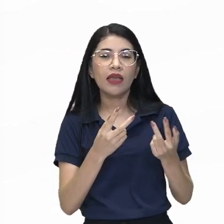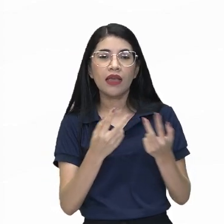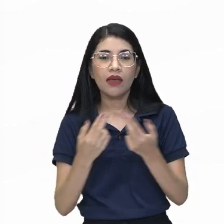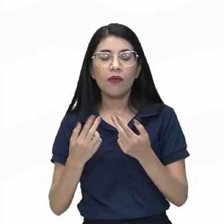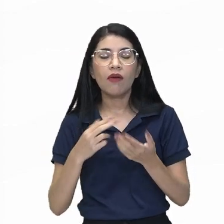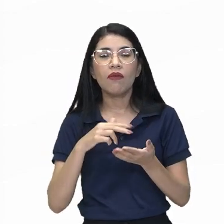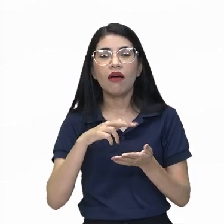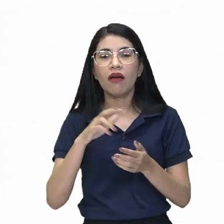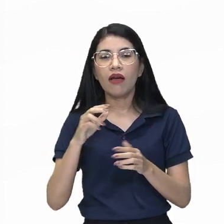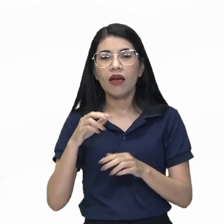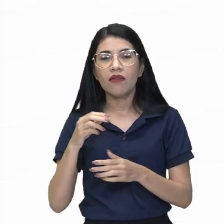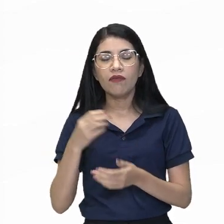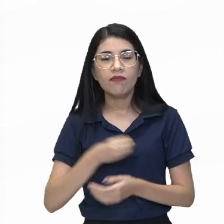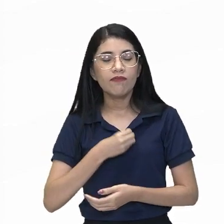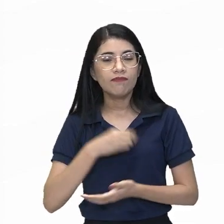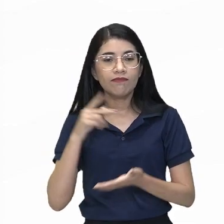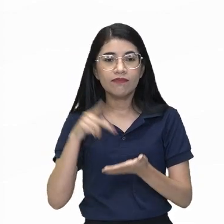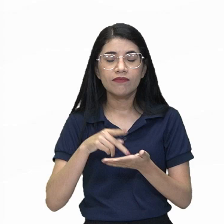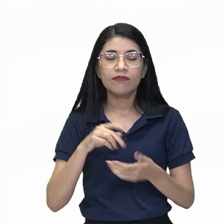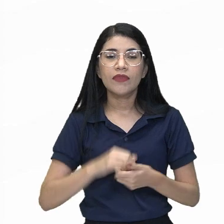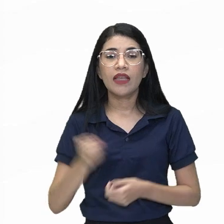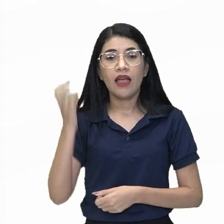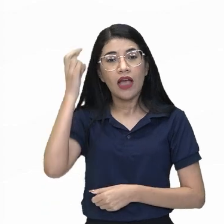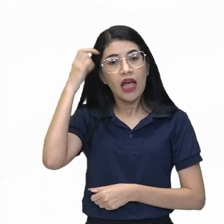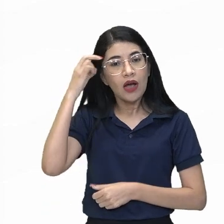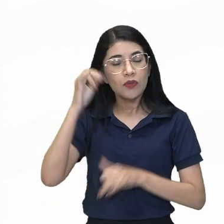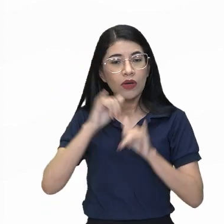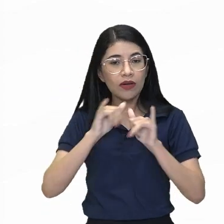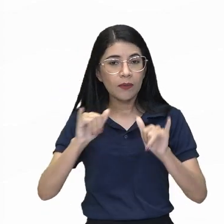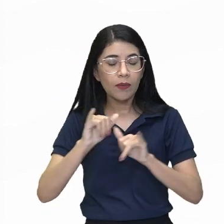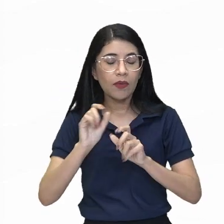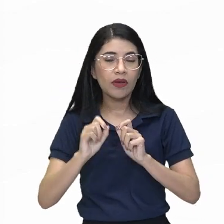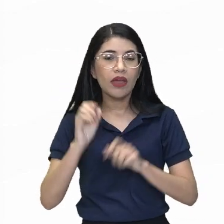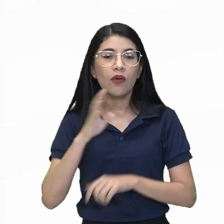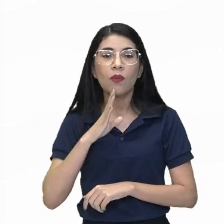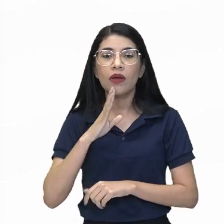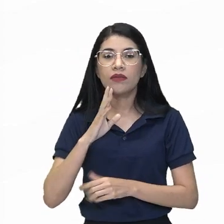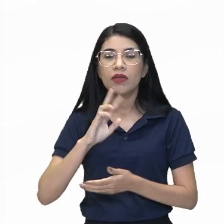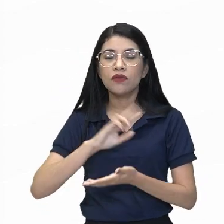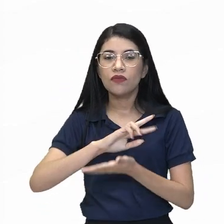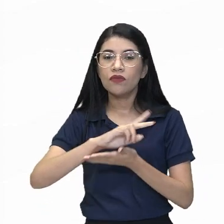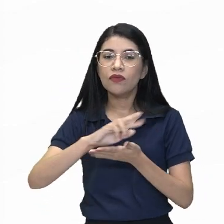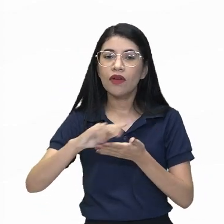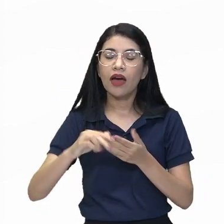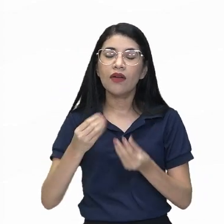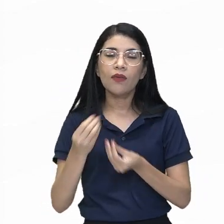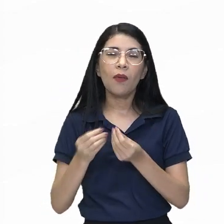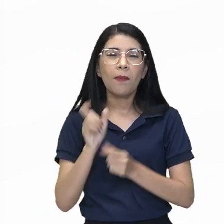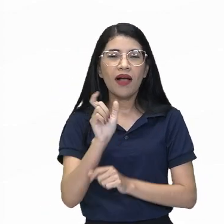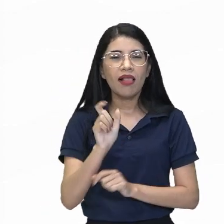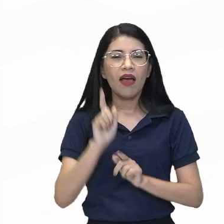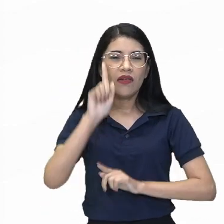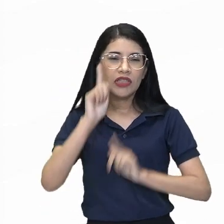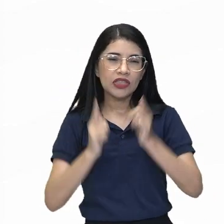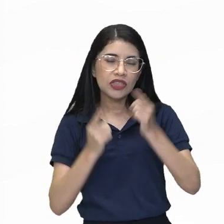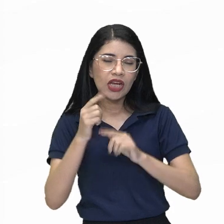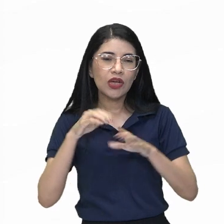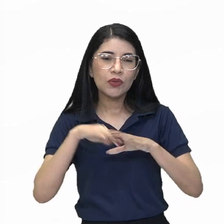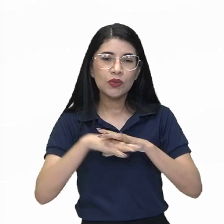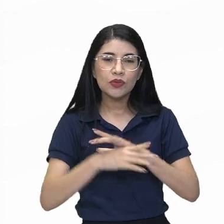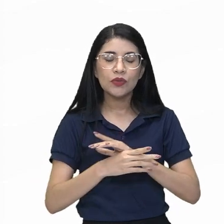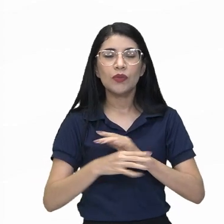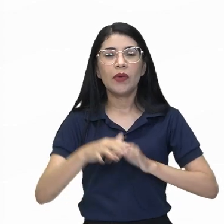realidade. Cultura é a transmissão de conhecimentos cultivados, através de palavras, gestos, costumes,